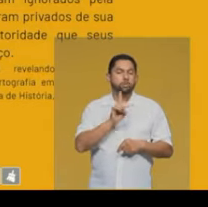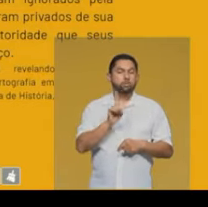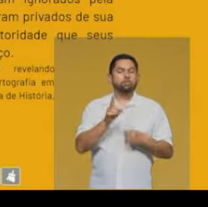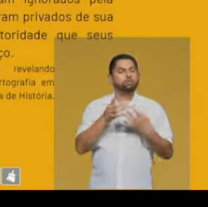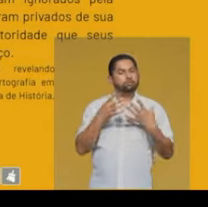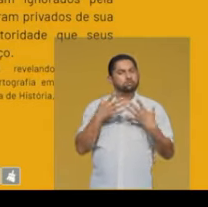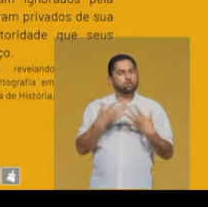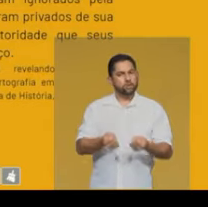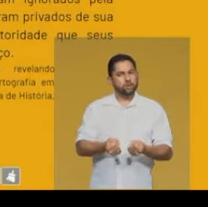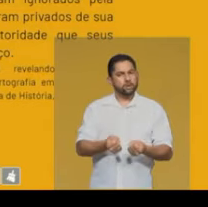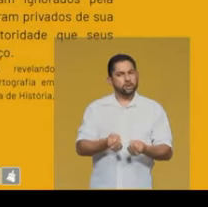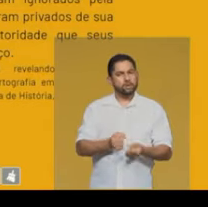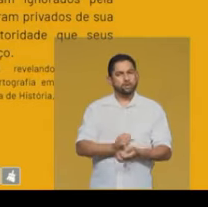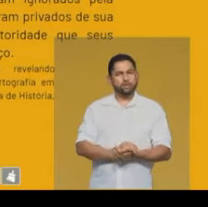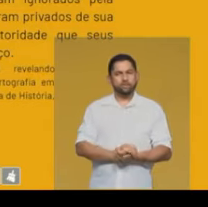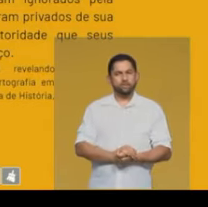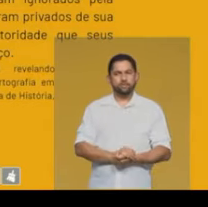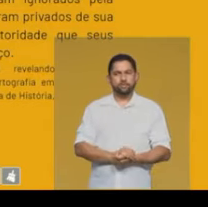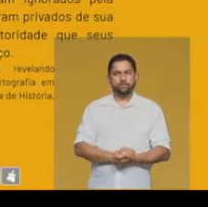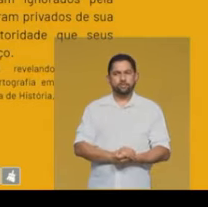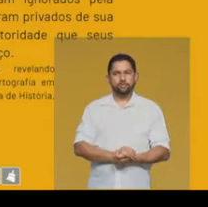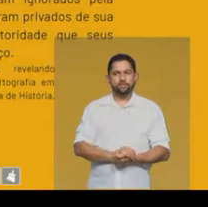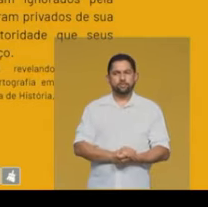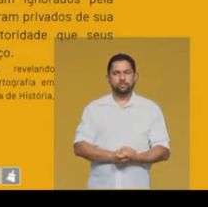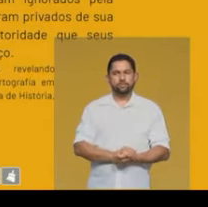espaço.